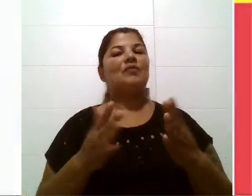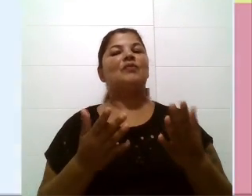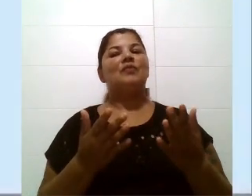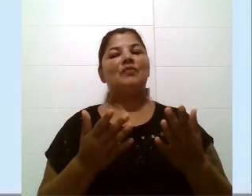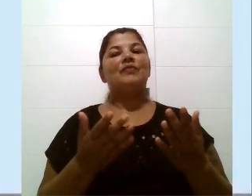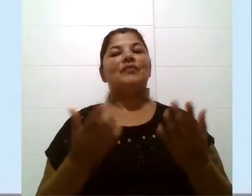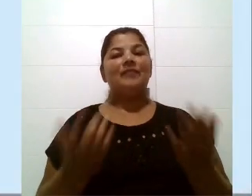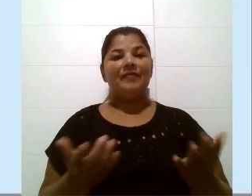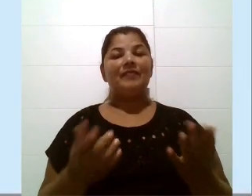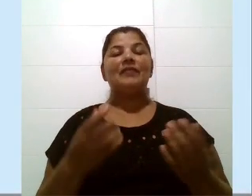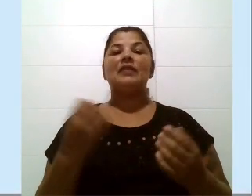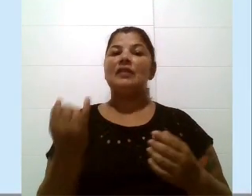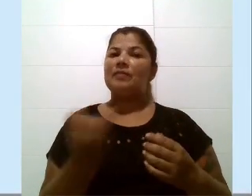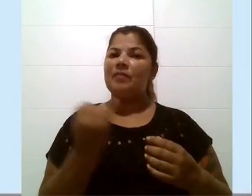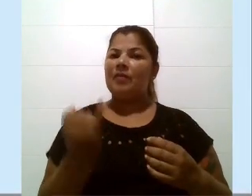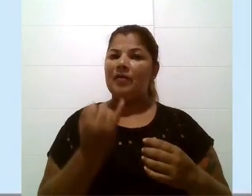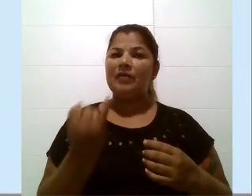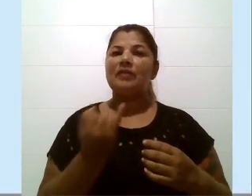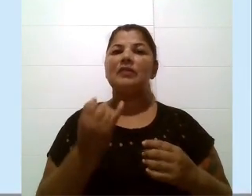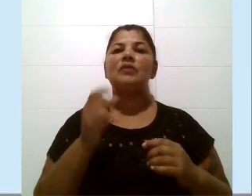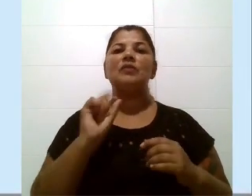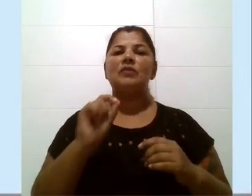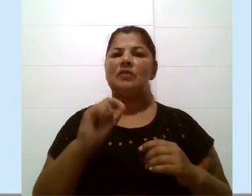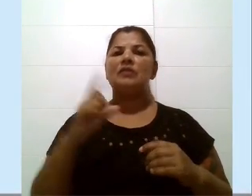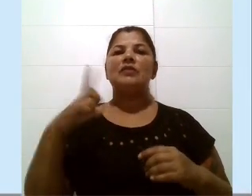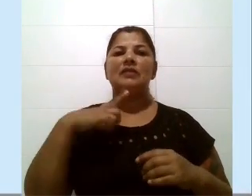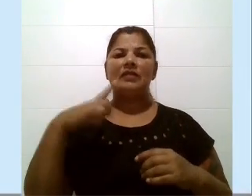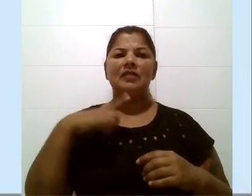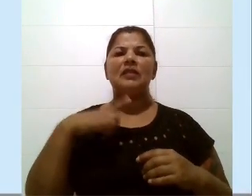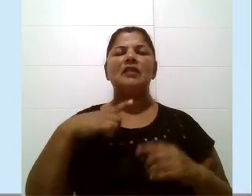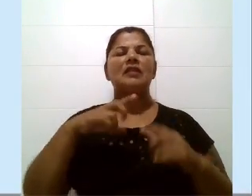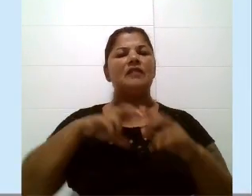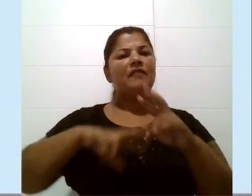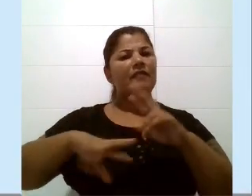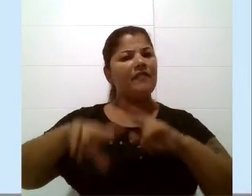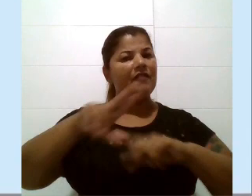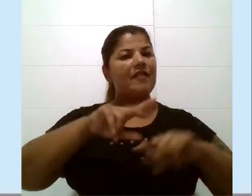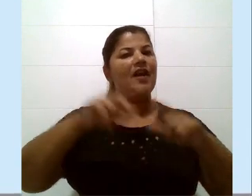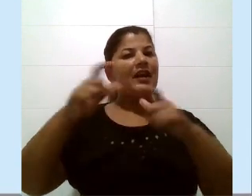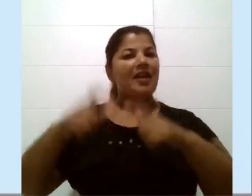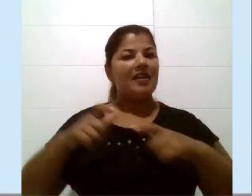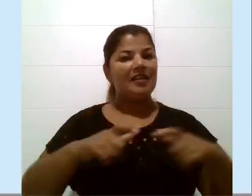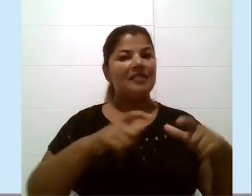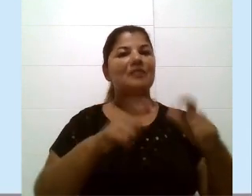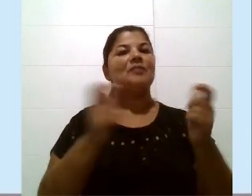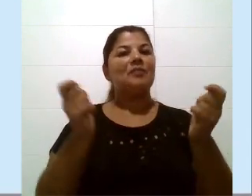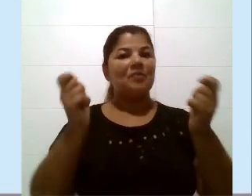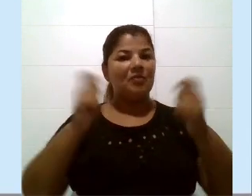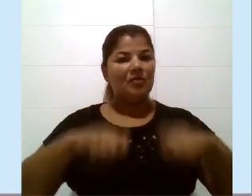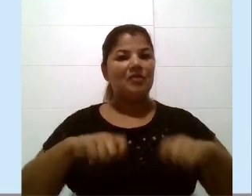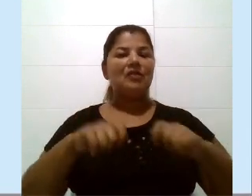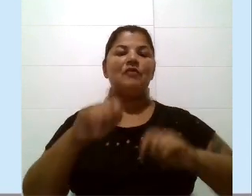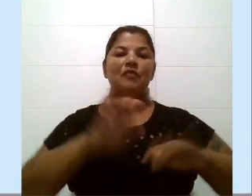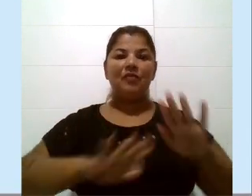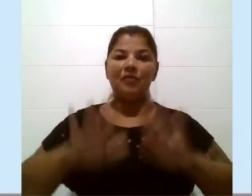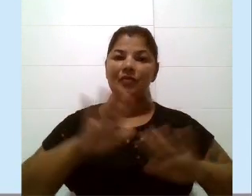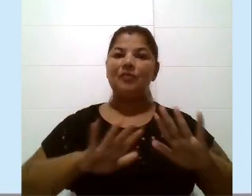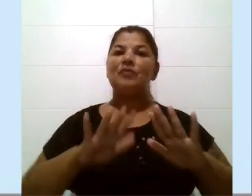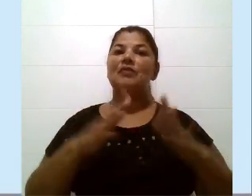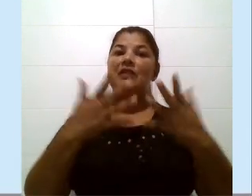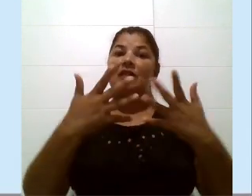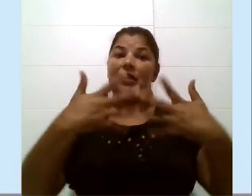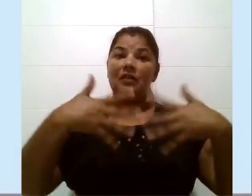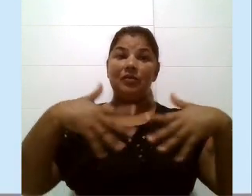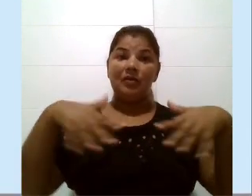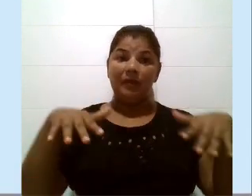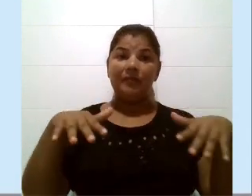gente. Gente, existem vários ambientes onde a gente pode preservar o nosso meio natural.